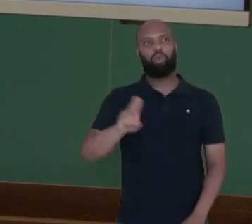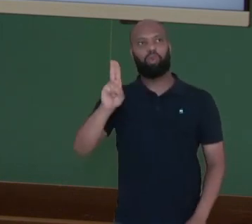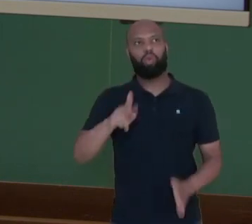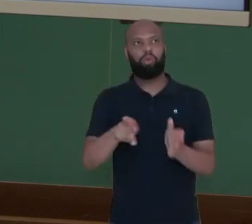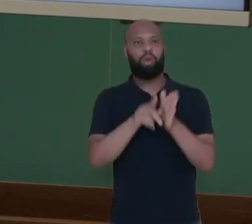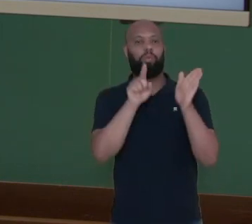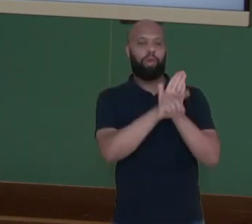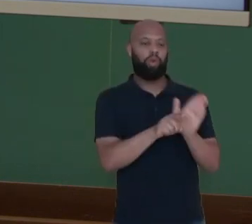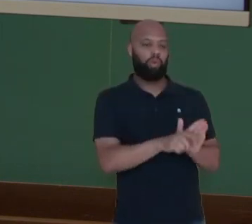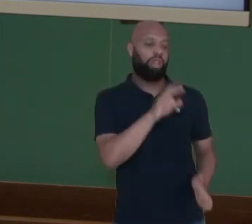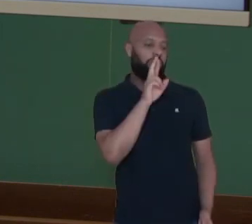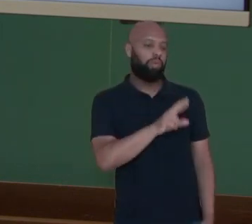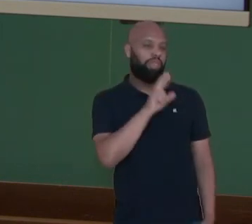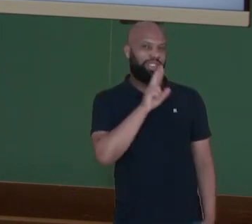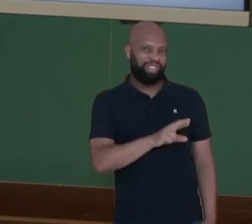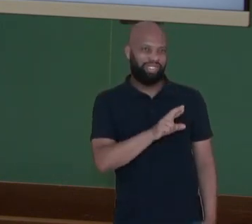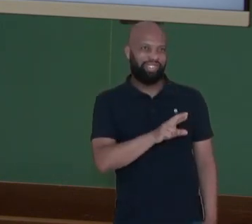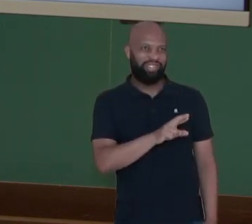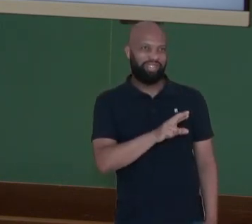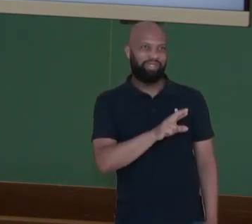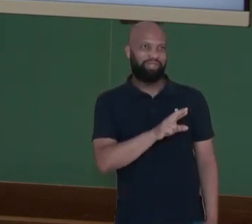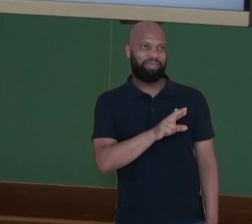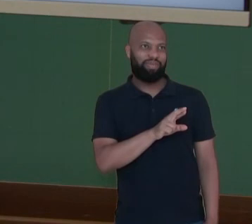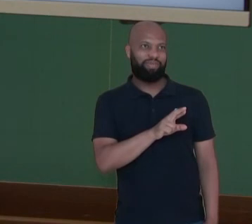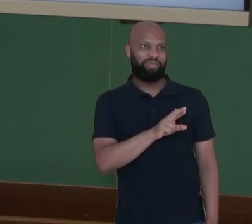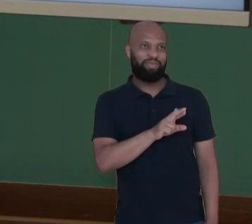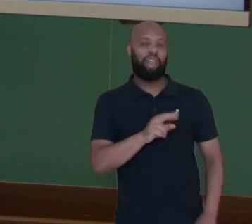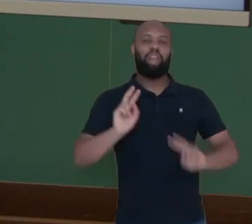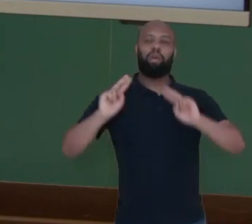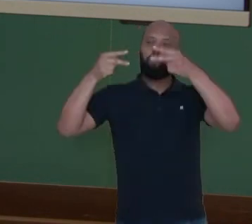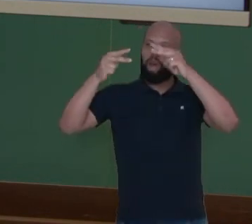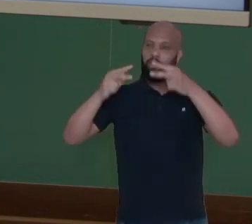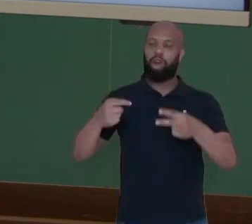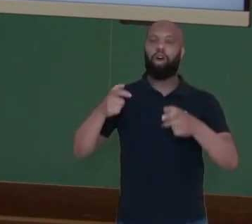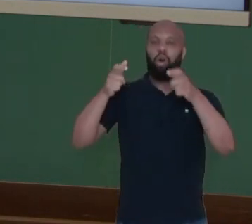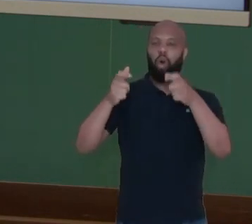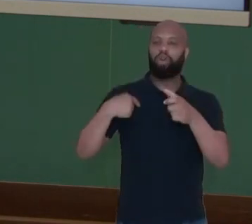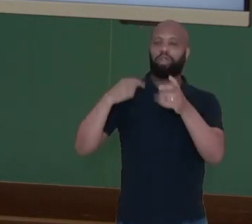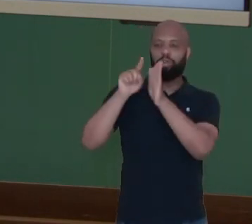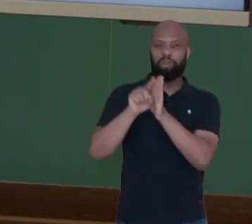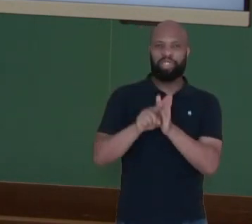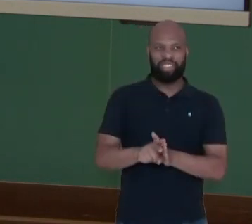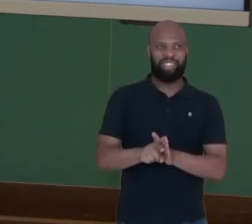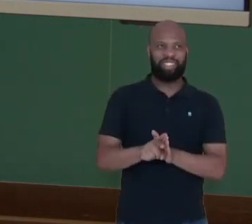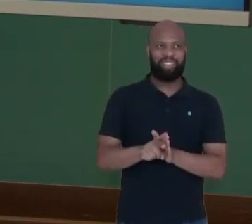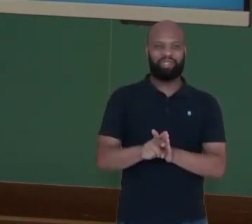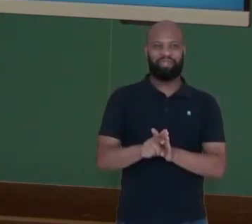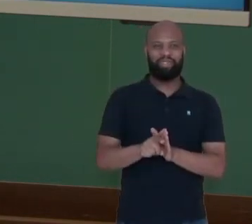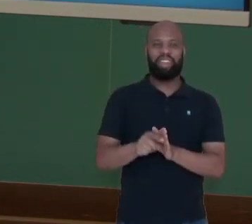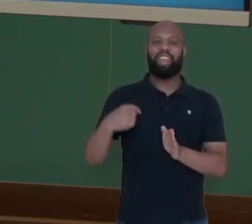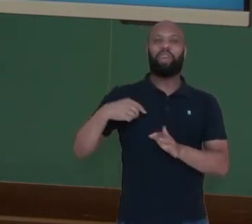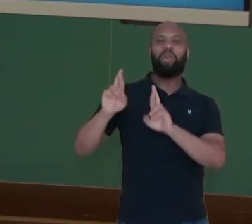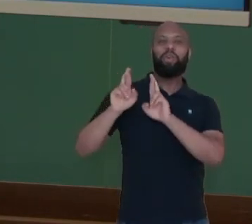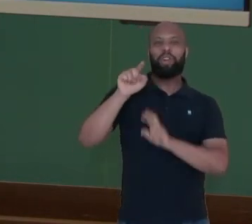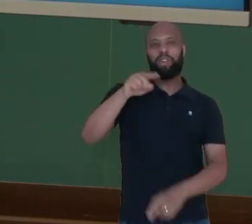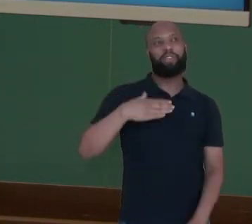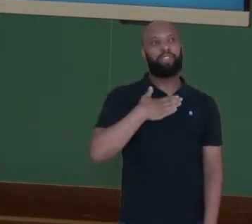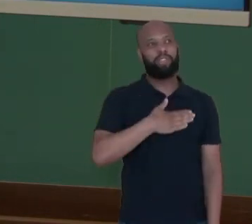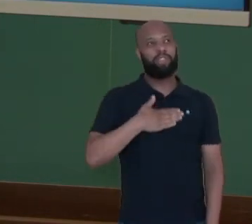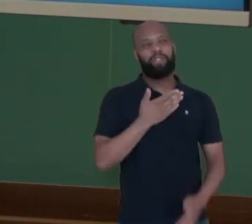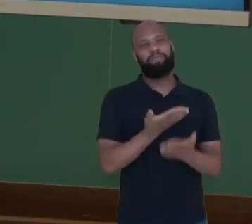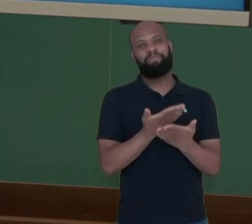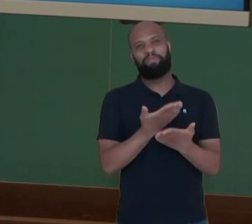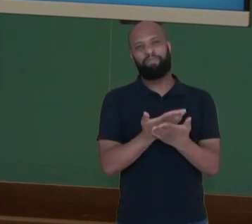em exercícios. Queridos, aqui estão as nossas referências aí. Eu espero que vocês tenham gostado